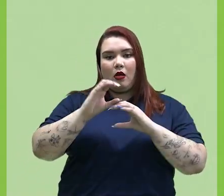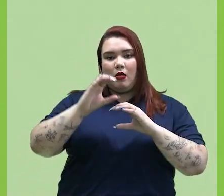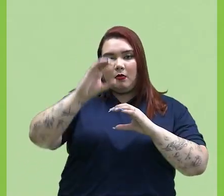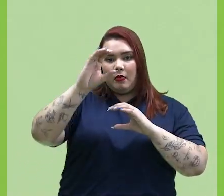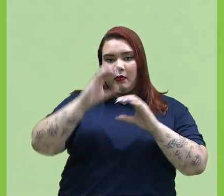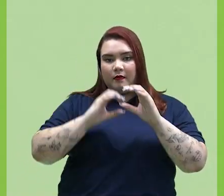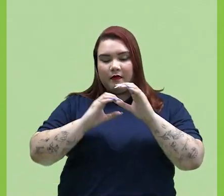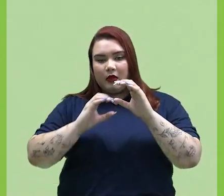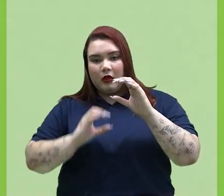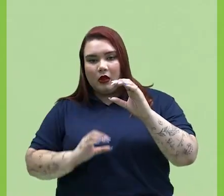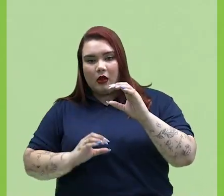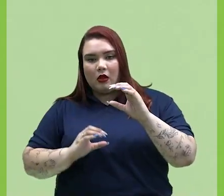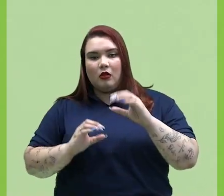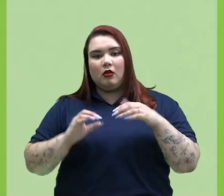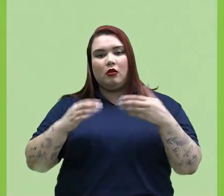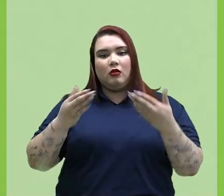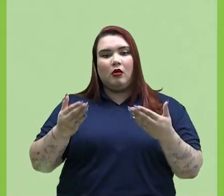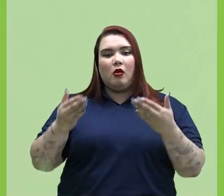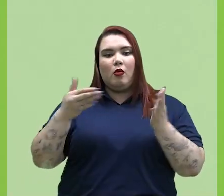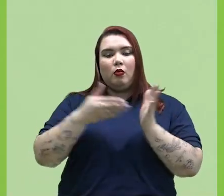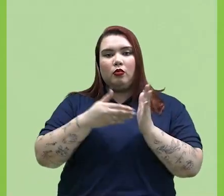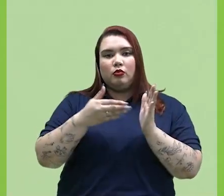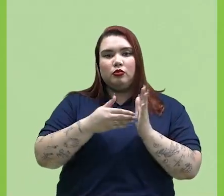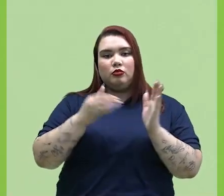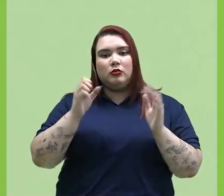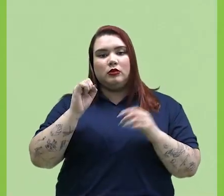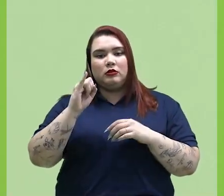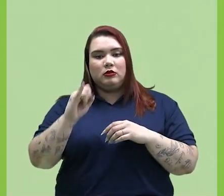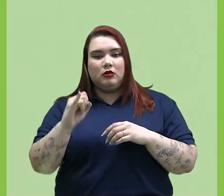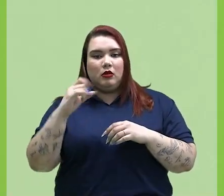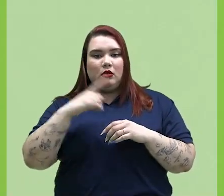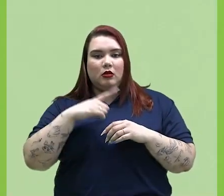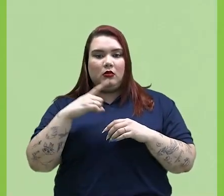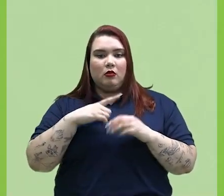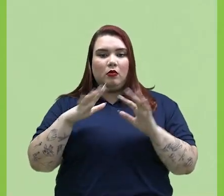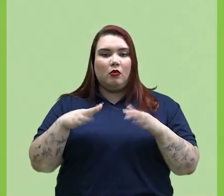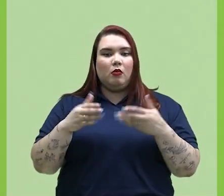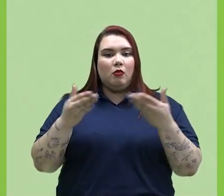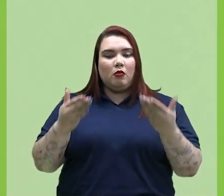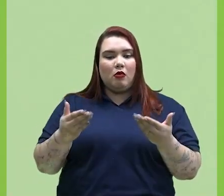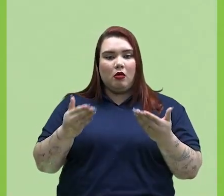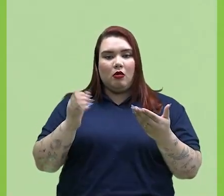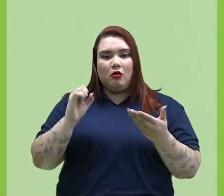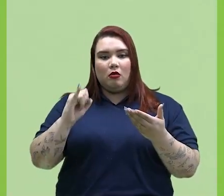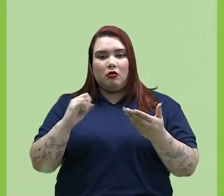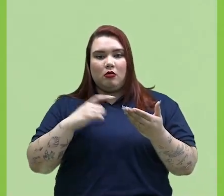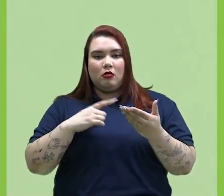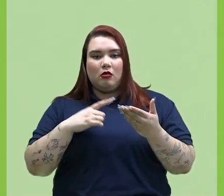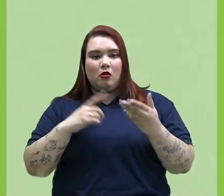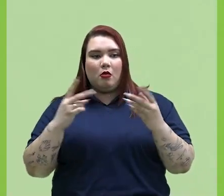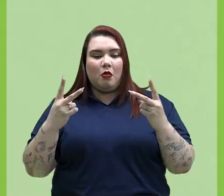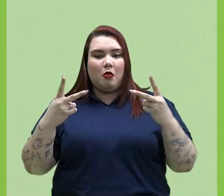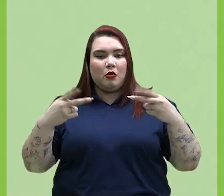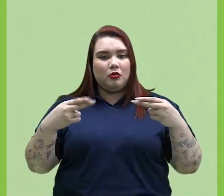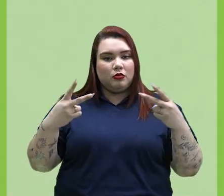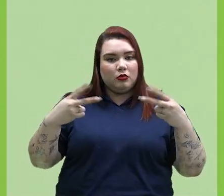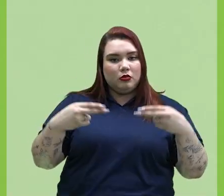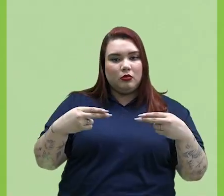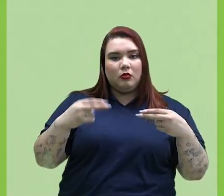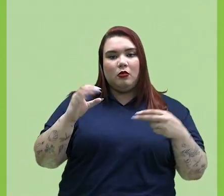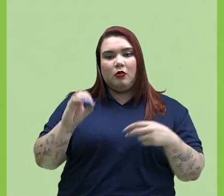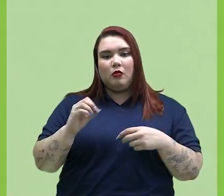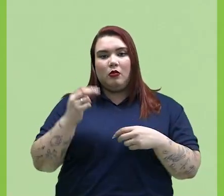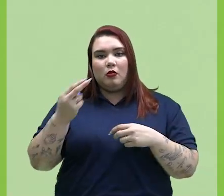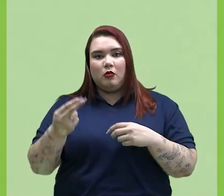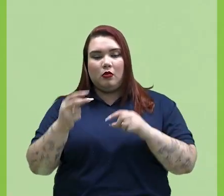das ramificações. E a quarta seria o tipo de átomos presentes ali, se tem oxigênio, se tem nitrogênio, se